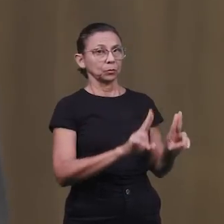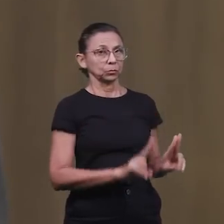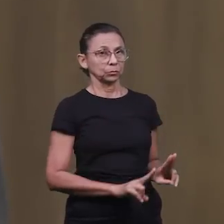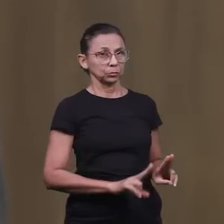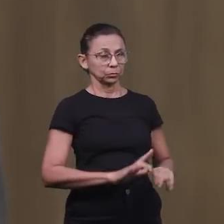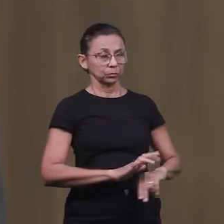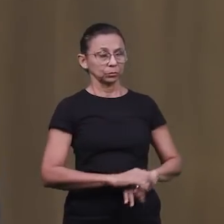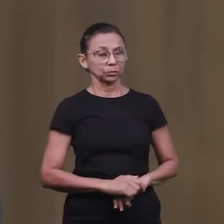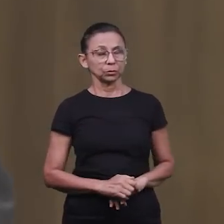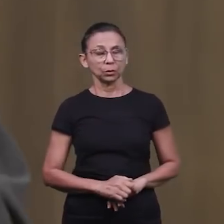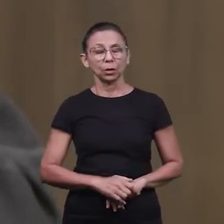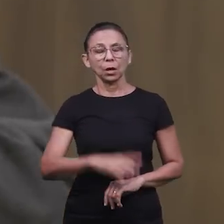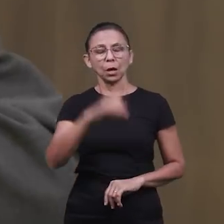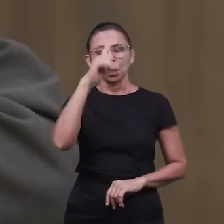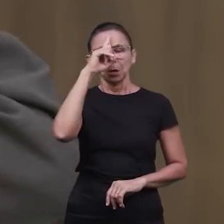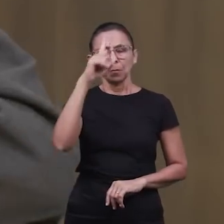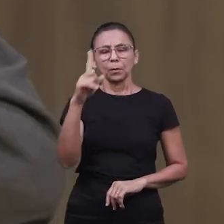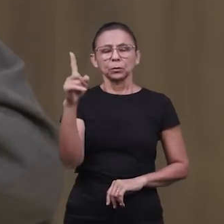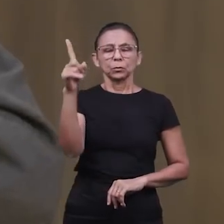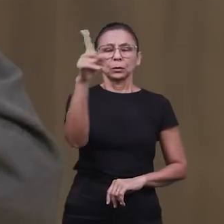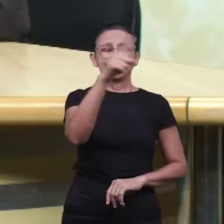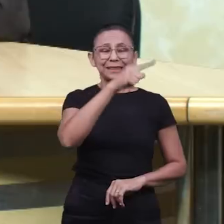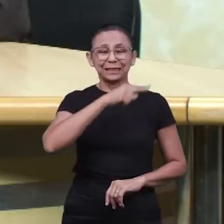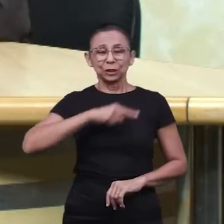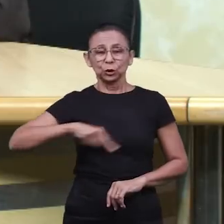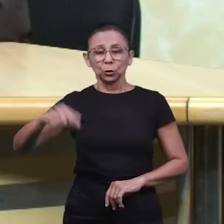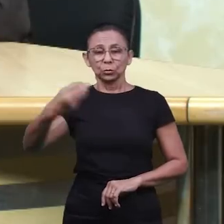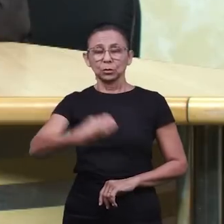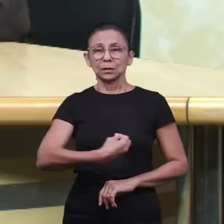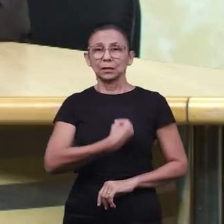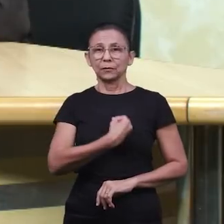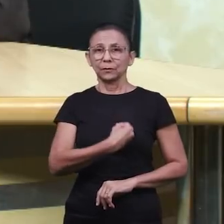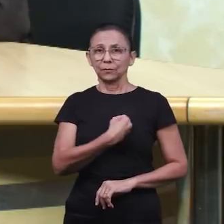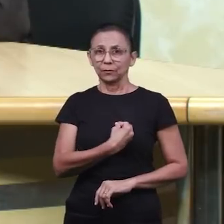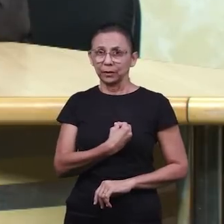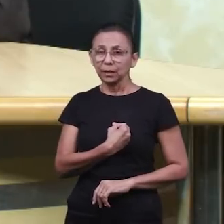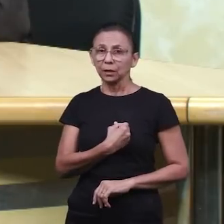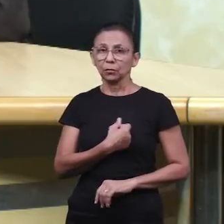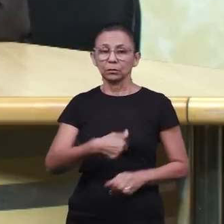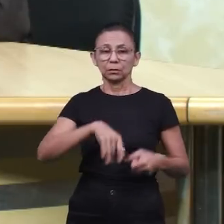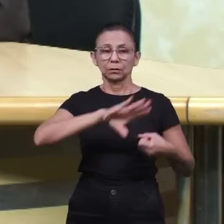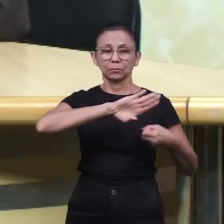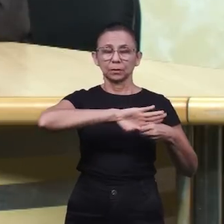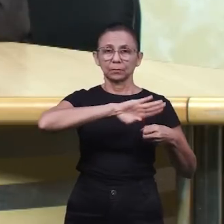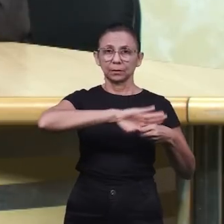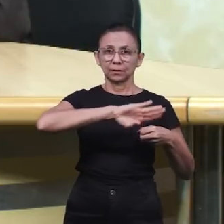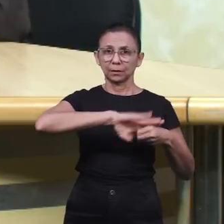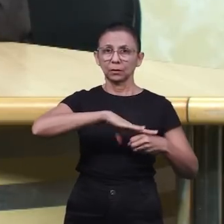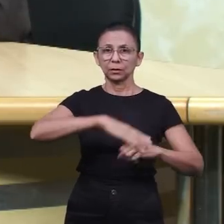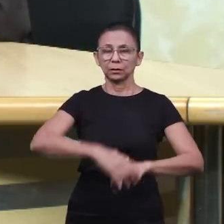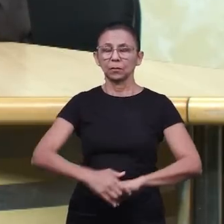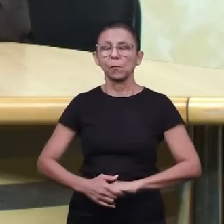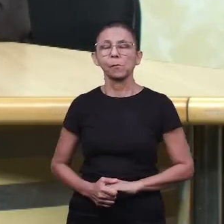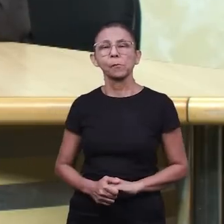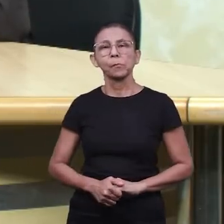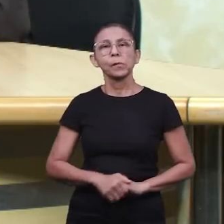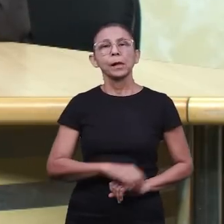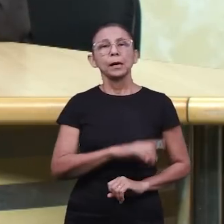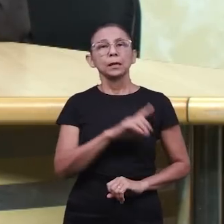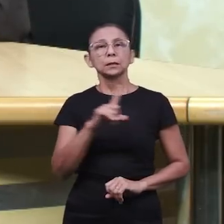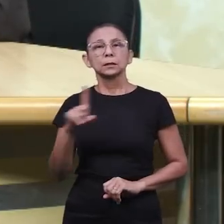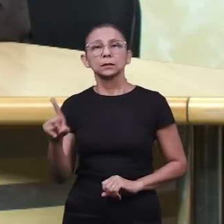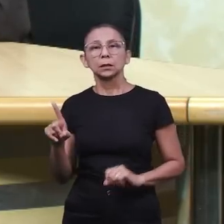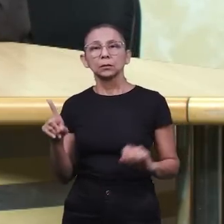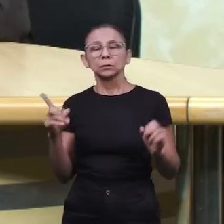dos grandes. Então ele diz aqui, se ajuntaram os sátrapas.